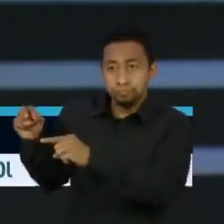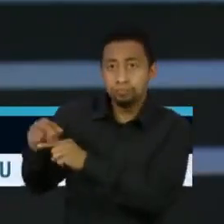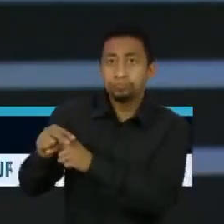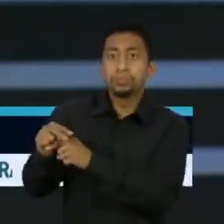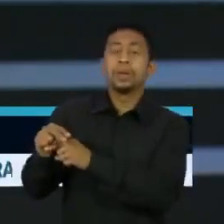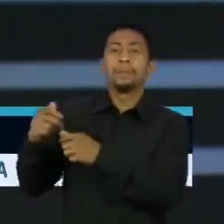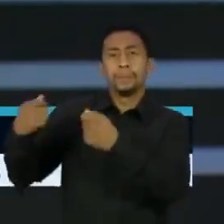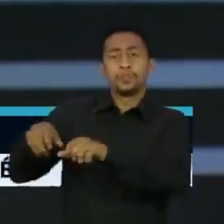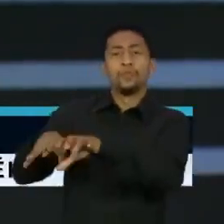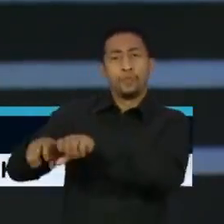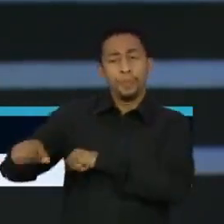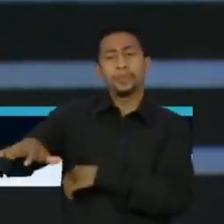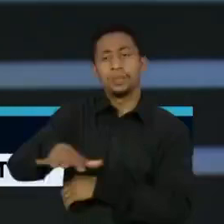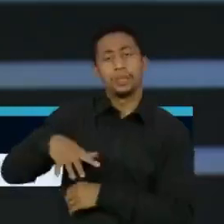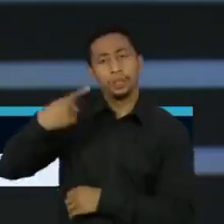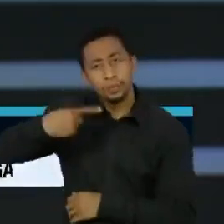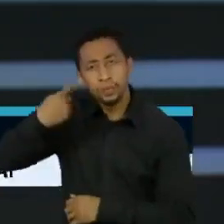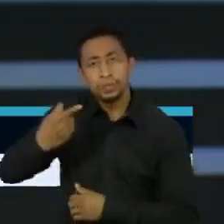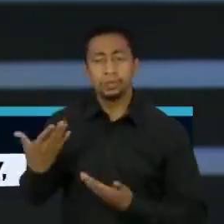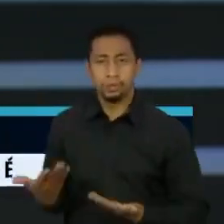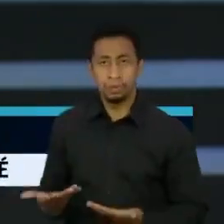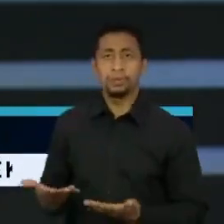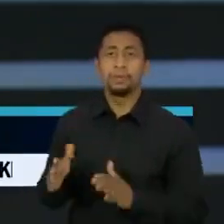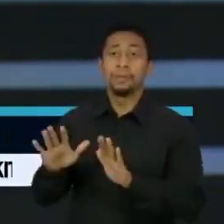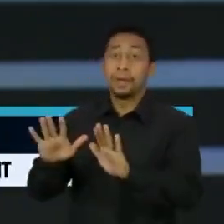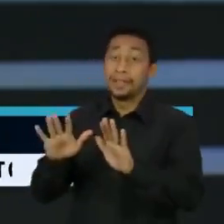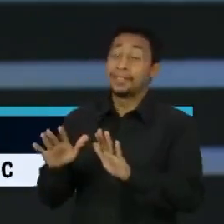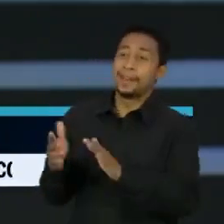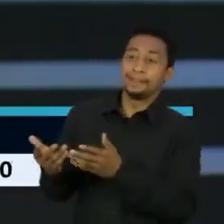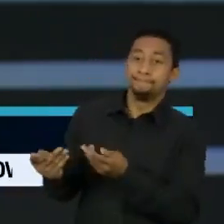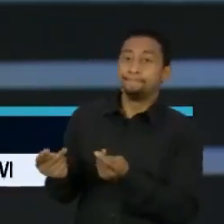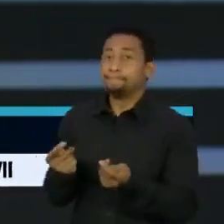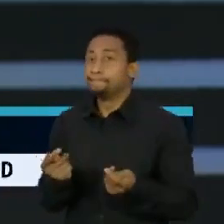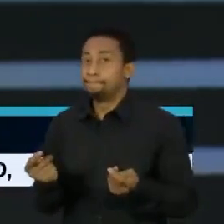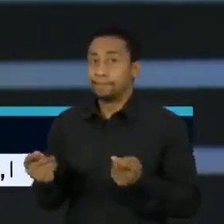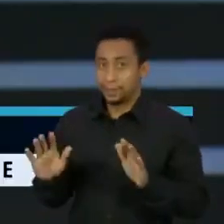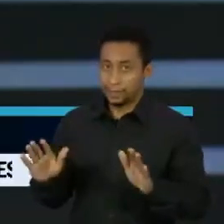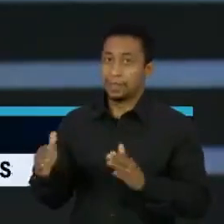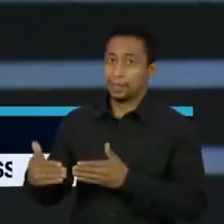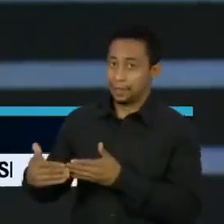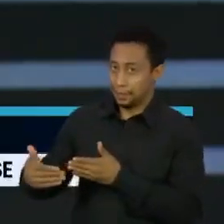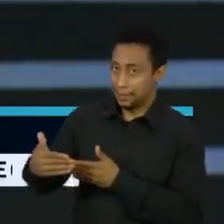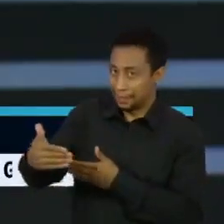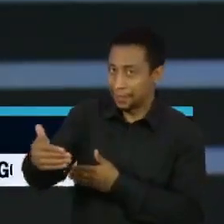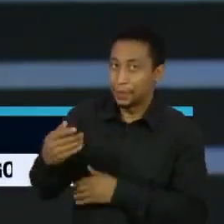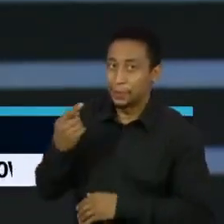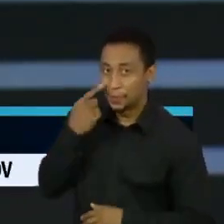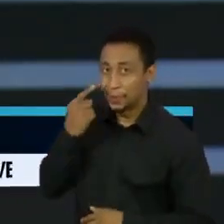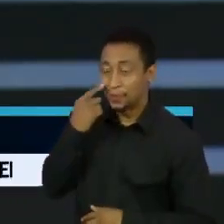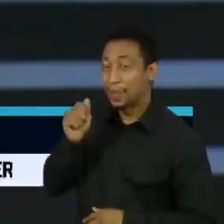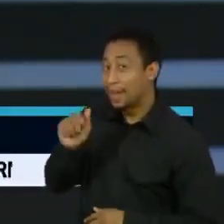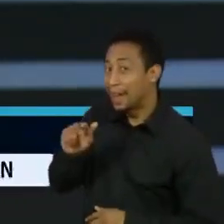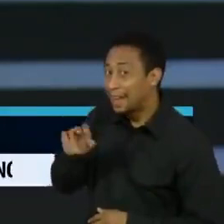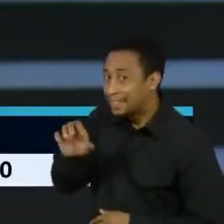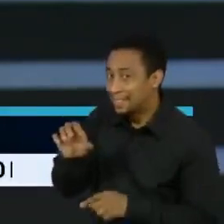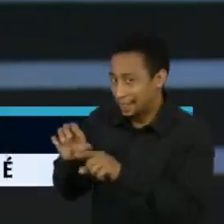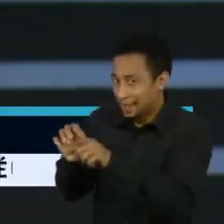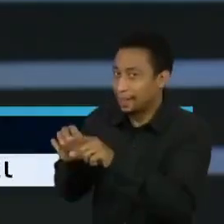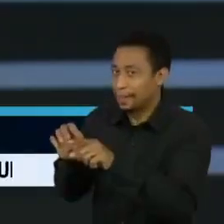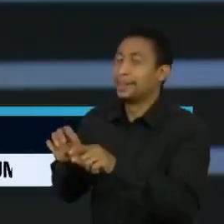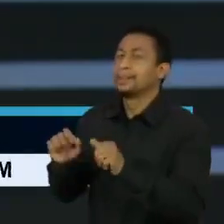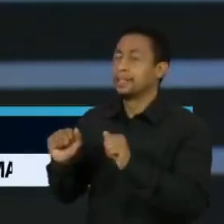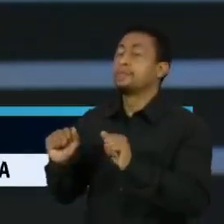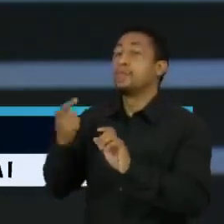isso então ele tem questões paroquiais tá segurando agora o que vai acontecer a comissão vai aparecer um nome do André Mendonça vai aprovar e vai a plenário